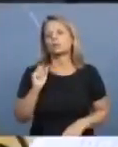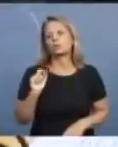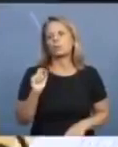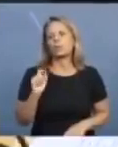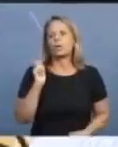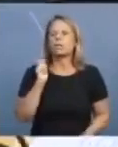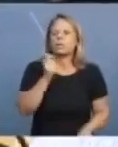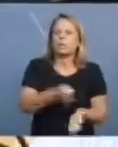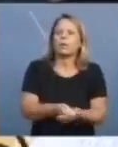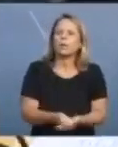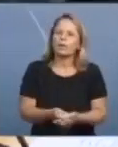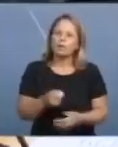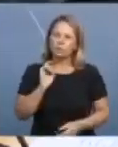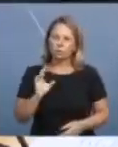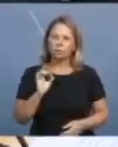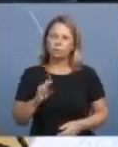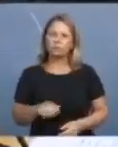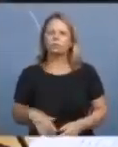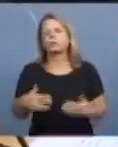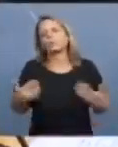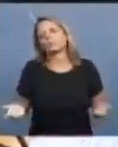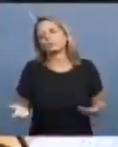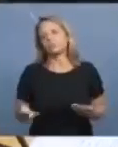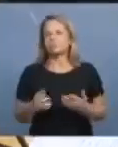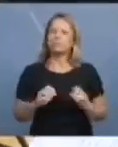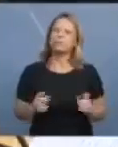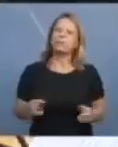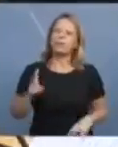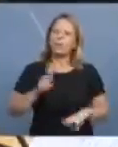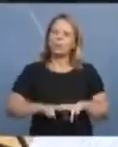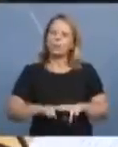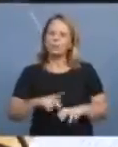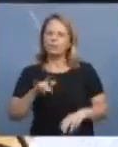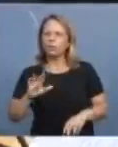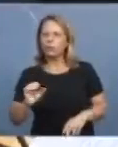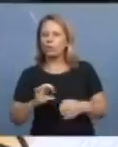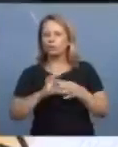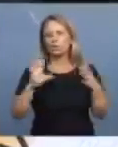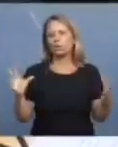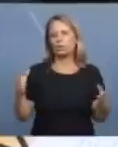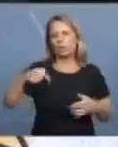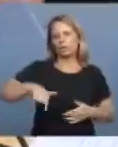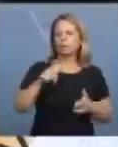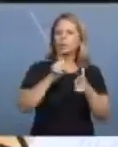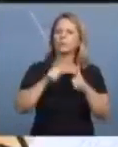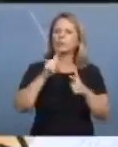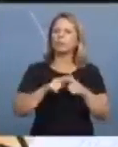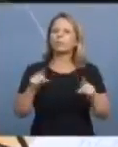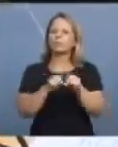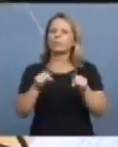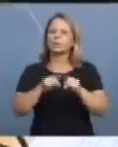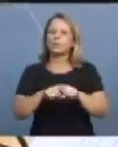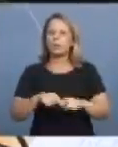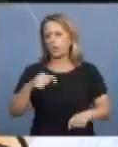pra cadeia sozinha ora já perdura foi preso vai voltar ela não tem problema e também agora não quer me